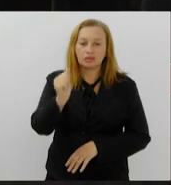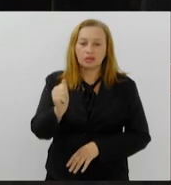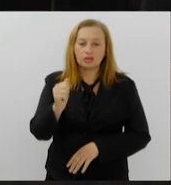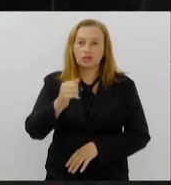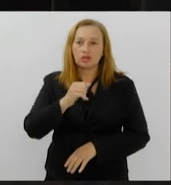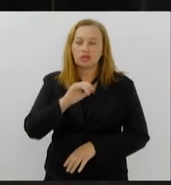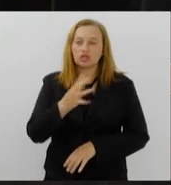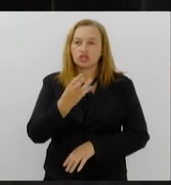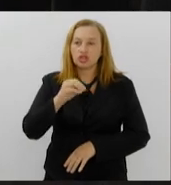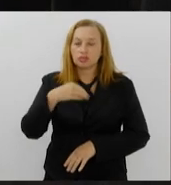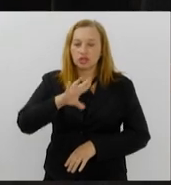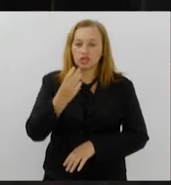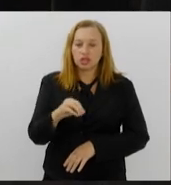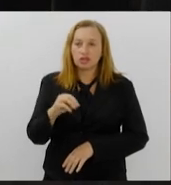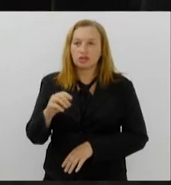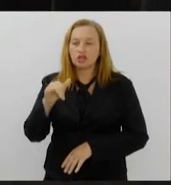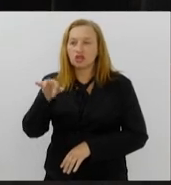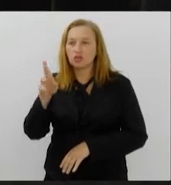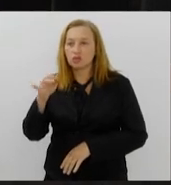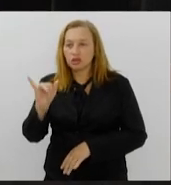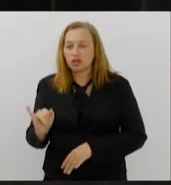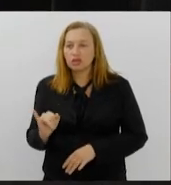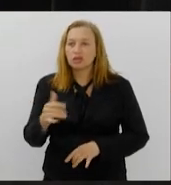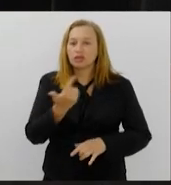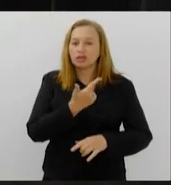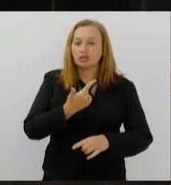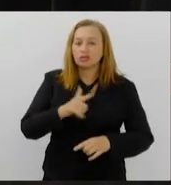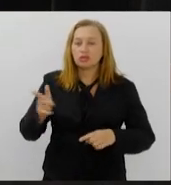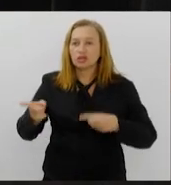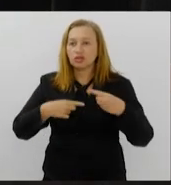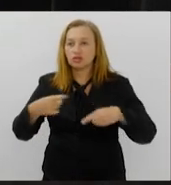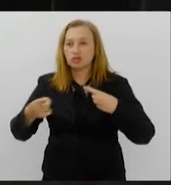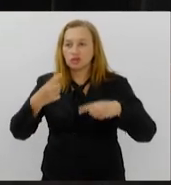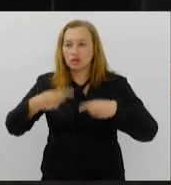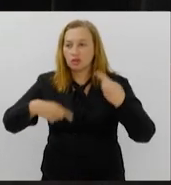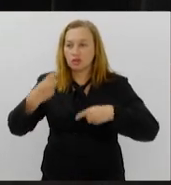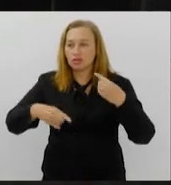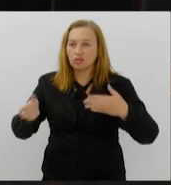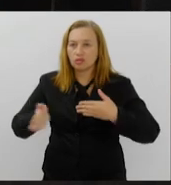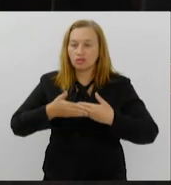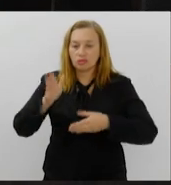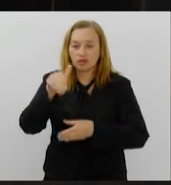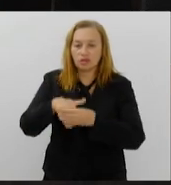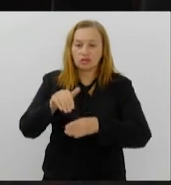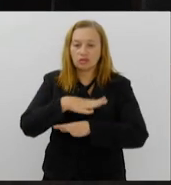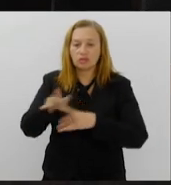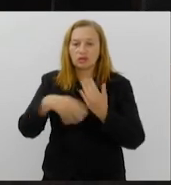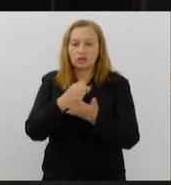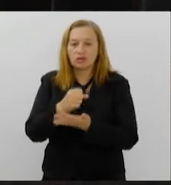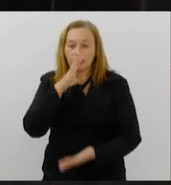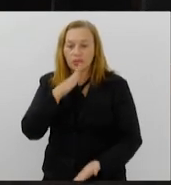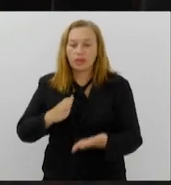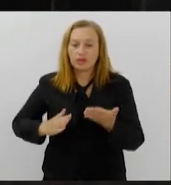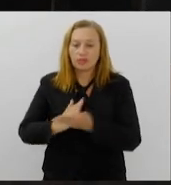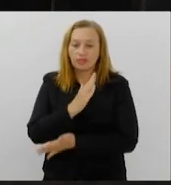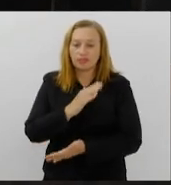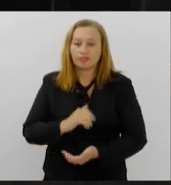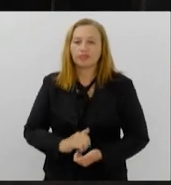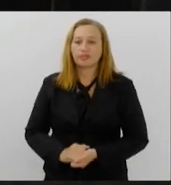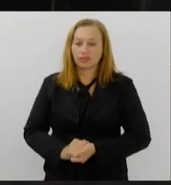Chico Machado e Yuri. Em discussão, não havendo quem queira discutir, encerrada a discussão em votação. Senhores que aprovam, permaneçam como